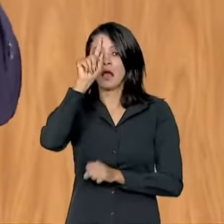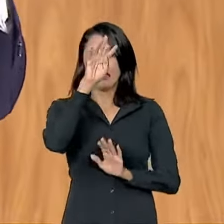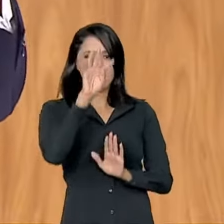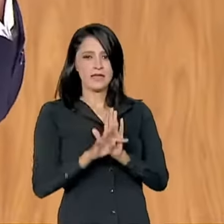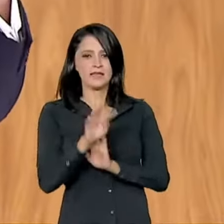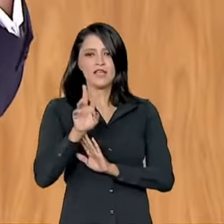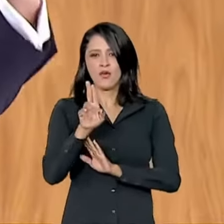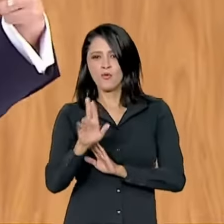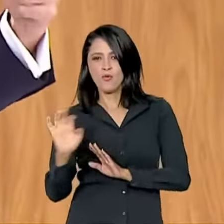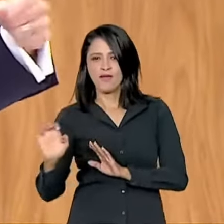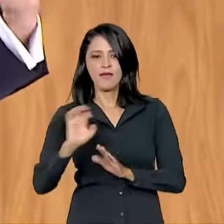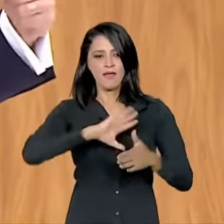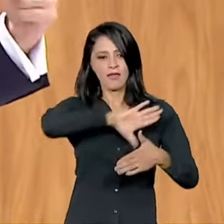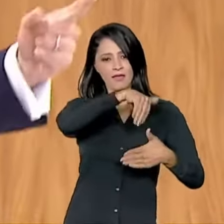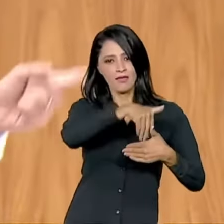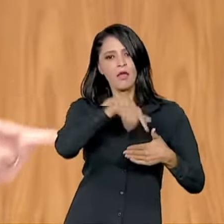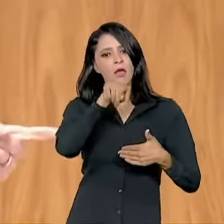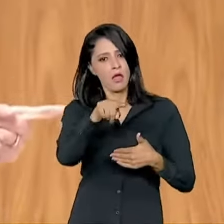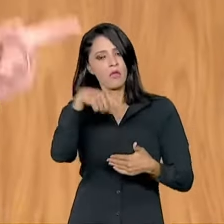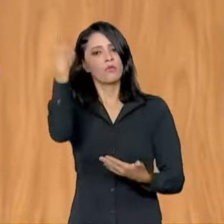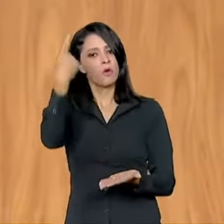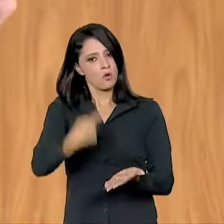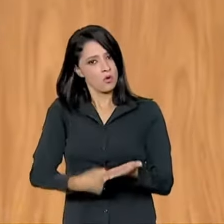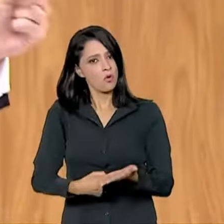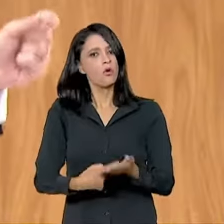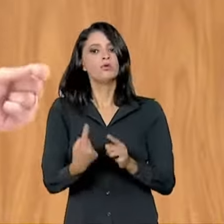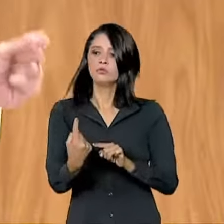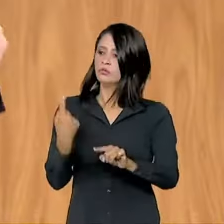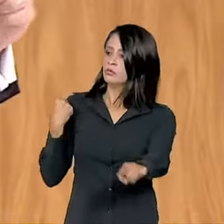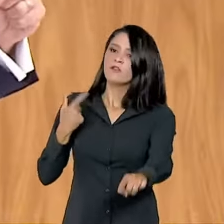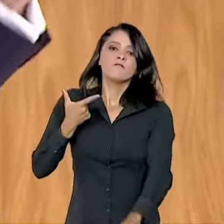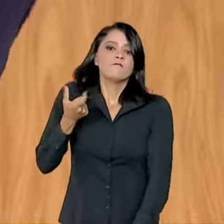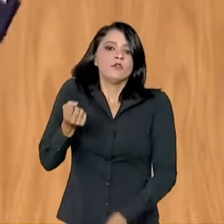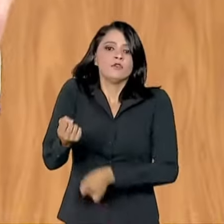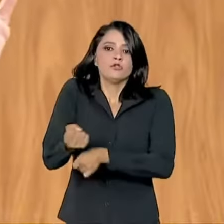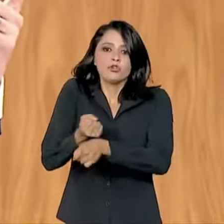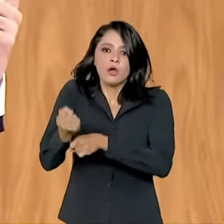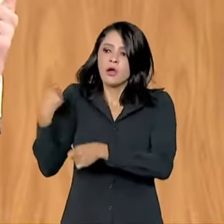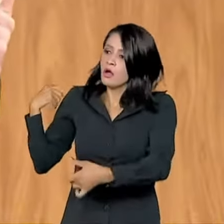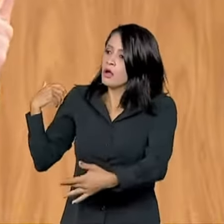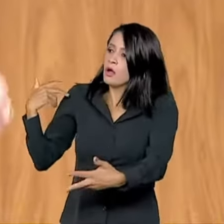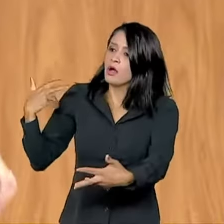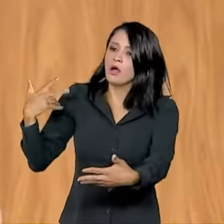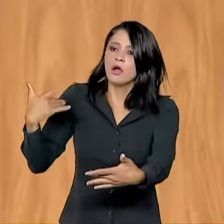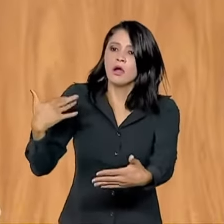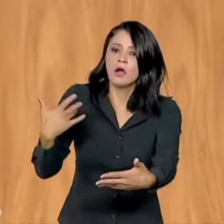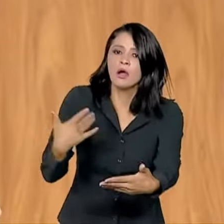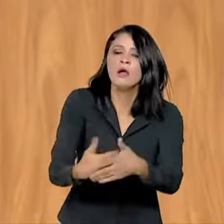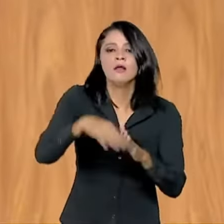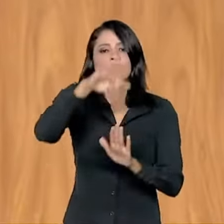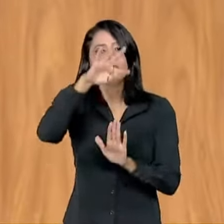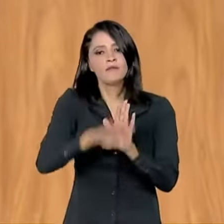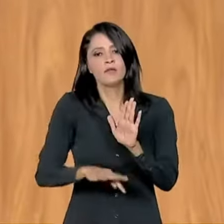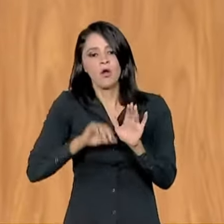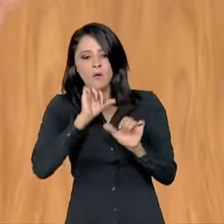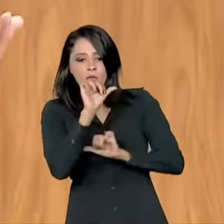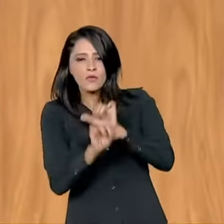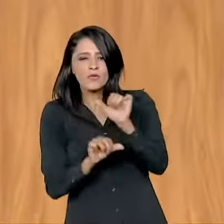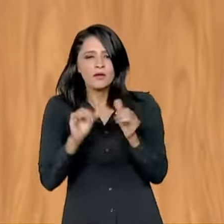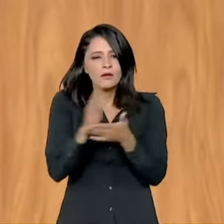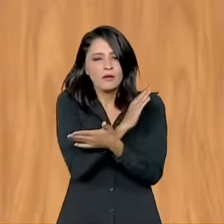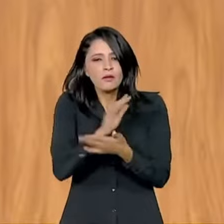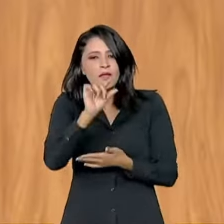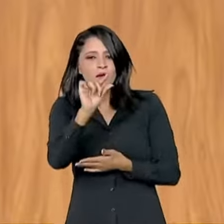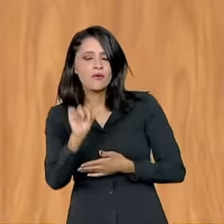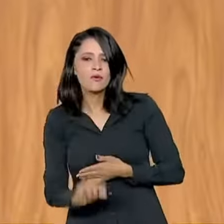de União Europeia e Mercosul é de um acordo negociado e preparado há 20 anos atrás. Estamos só fazendo pequenas alterações, pequenas